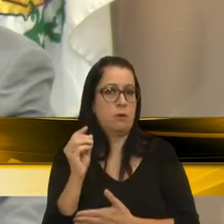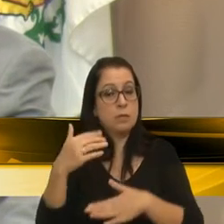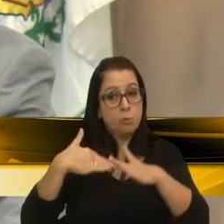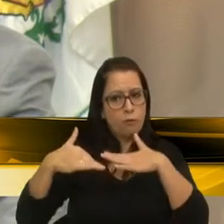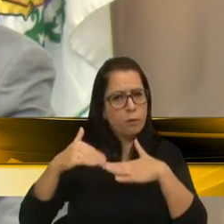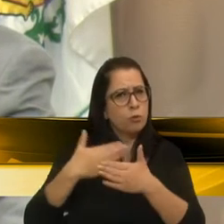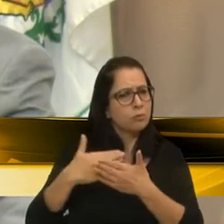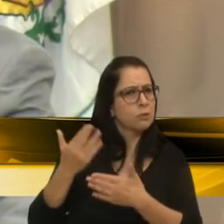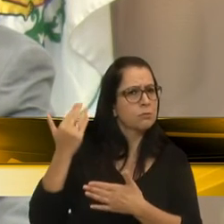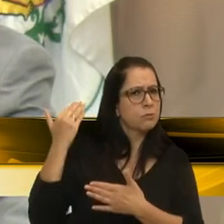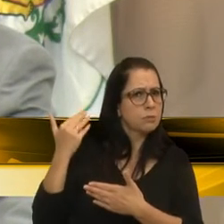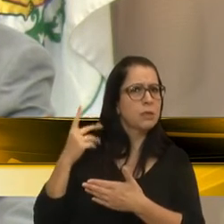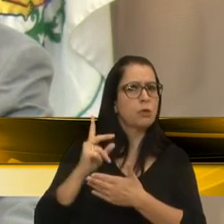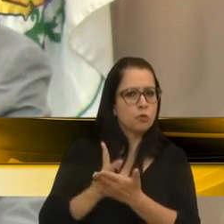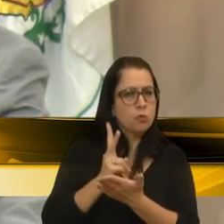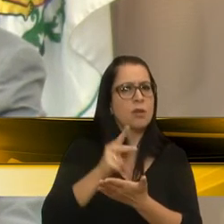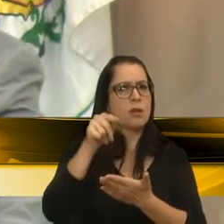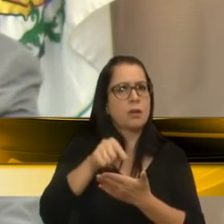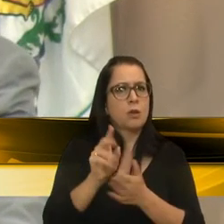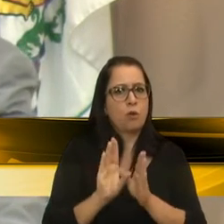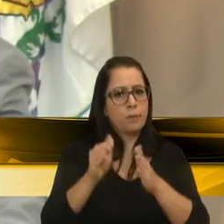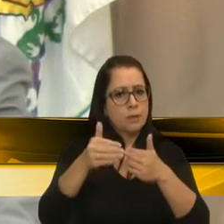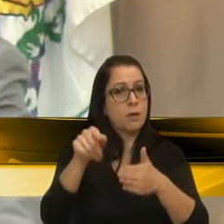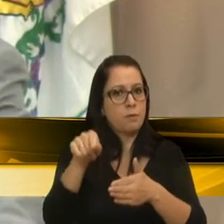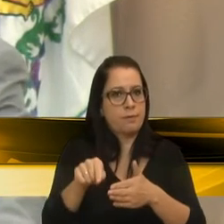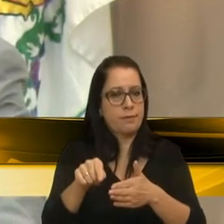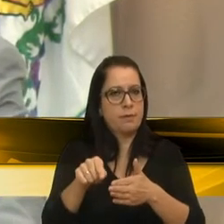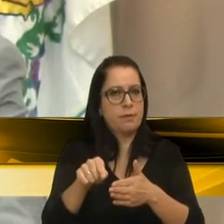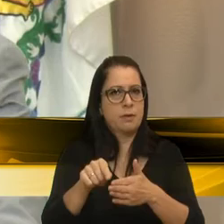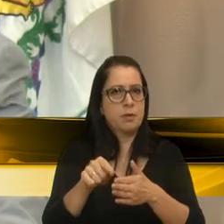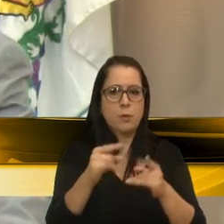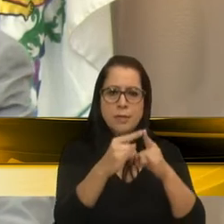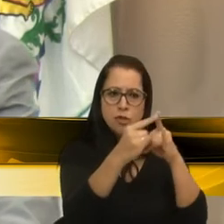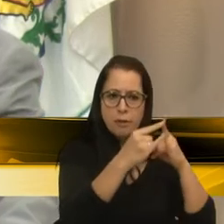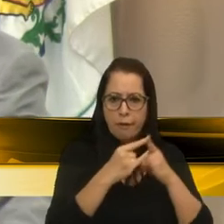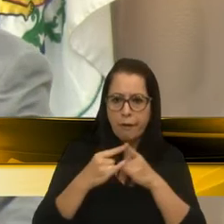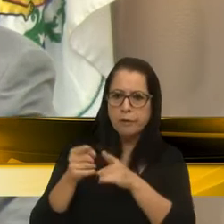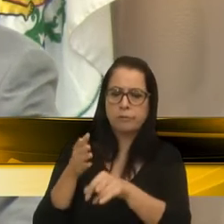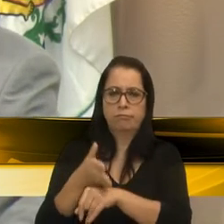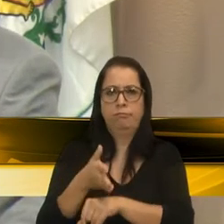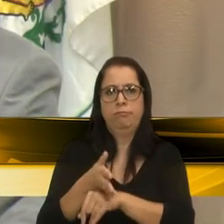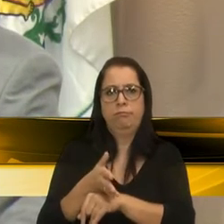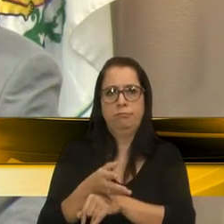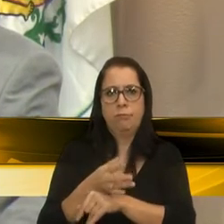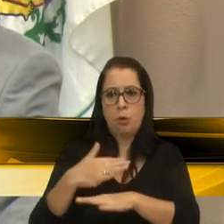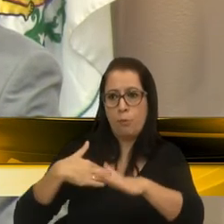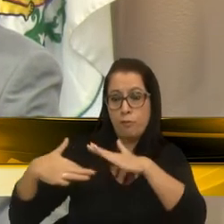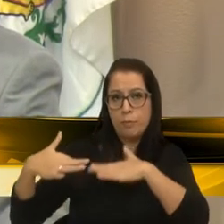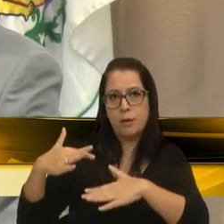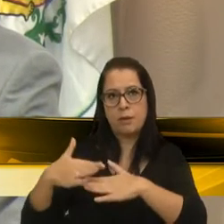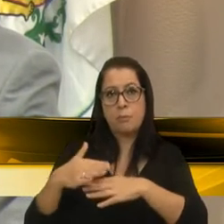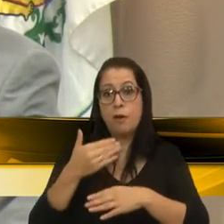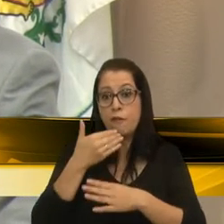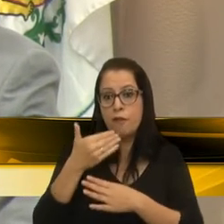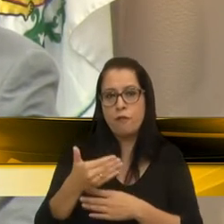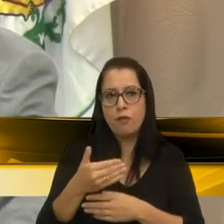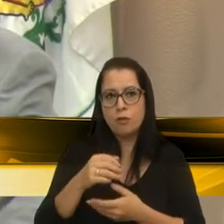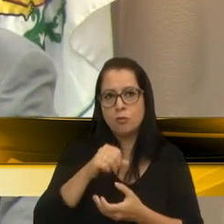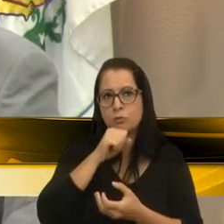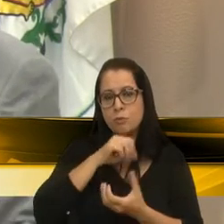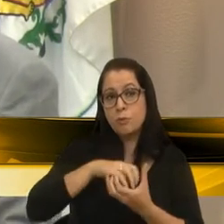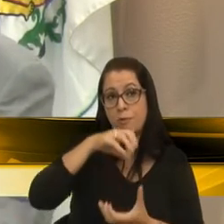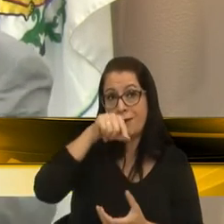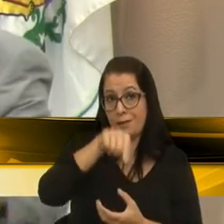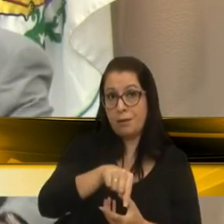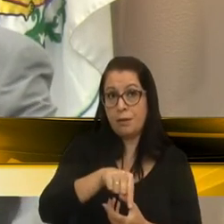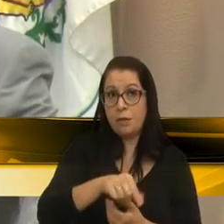começou e a gente vai dar sequência agora com a Comissão do Idoso, com as entidades que fazem parte dos movimentos a favor do idoso em Caxias do Sul.